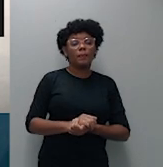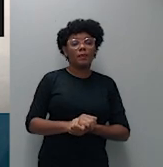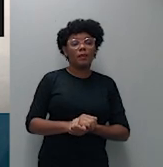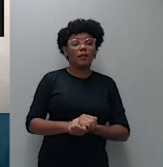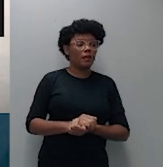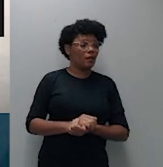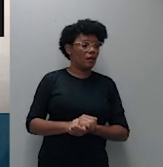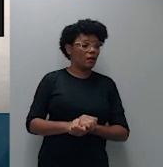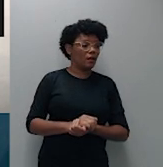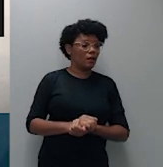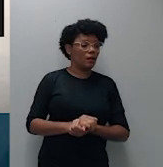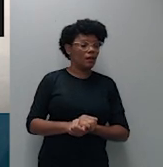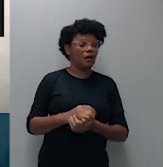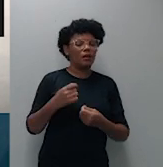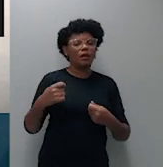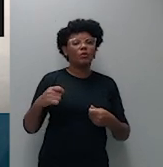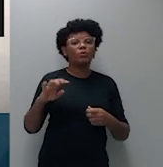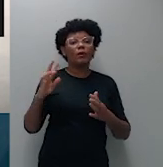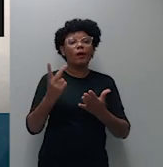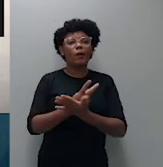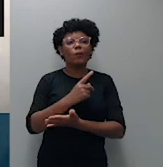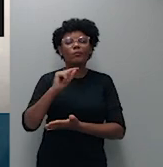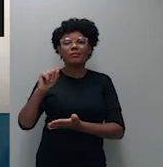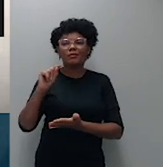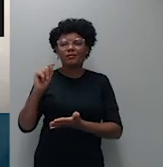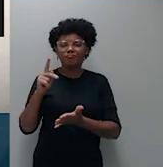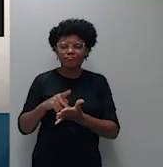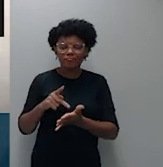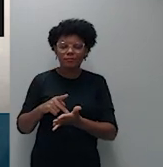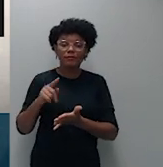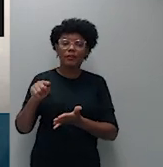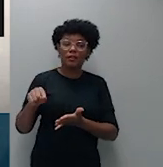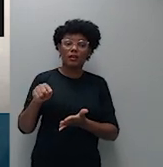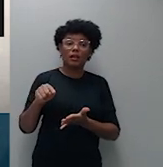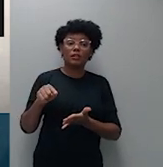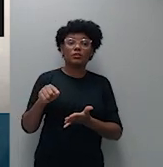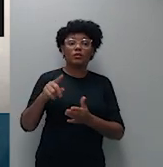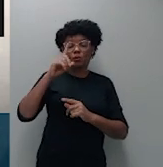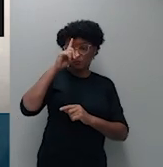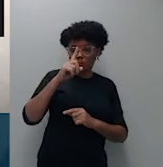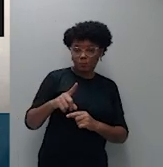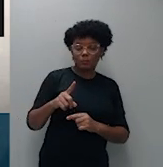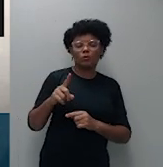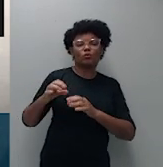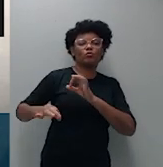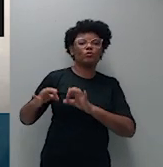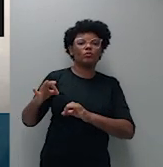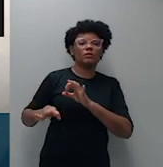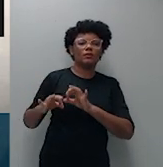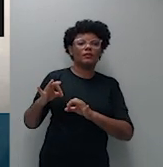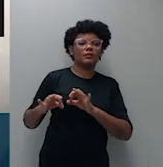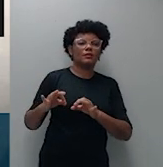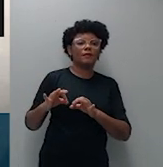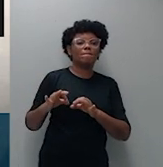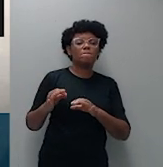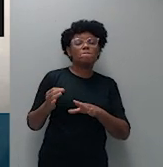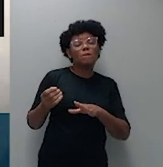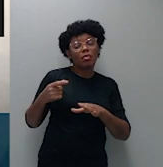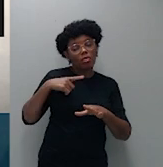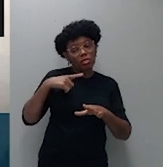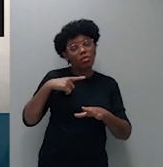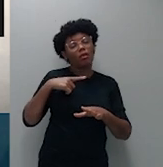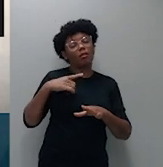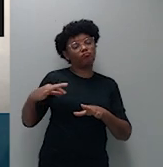realidade do seu comando e também o ordenamento jurídico em que se insere como um todo